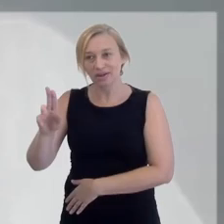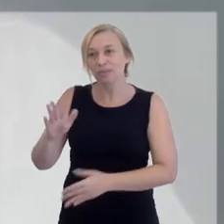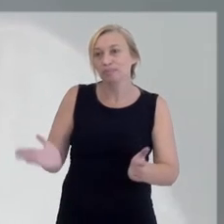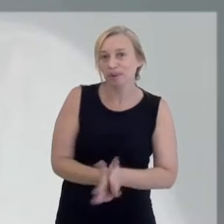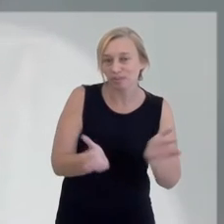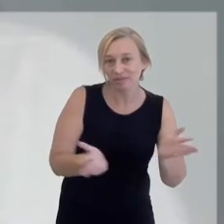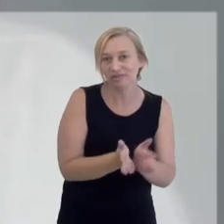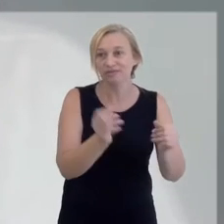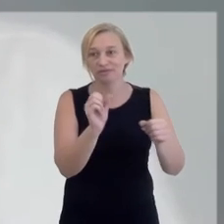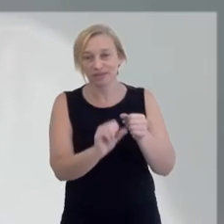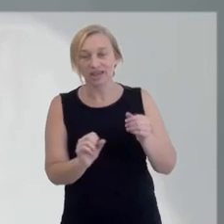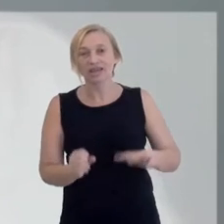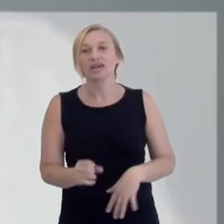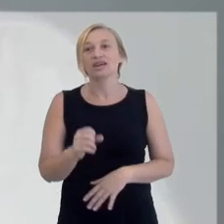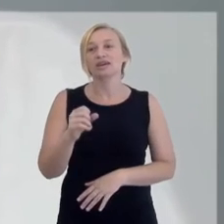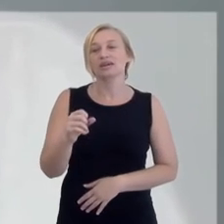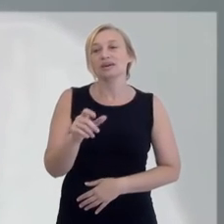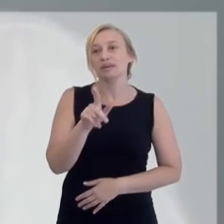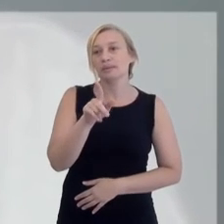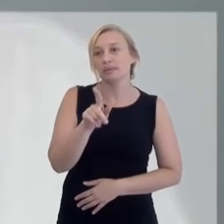Fui fazer pré-vestibular social.